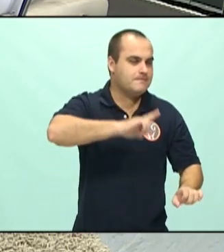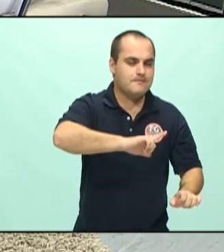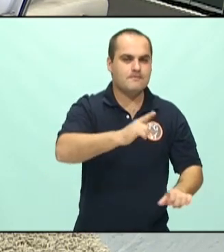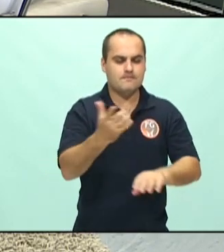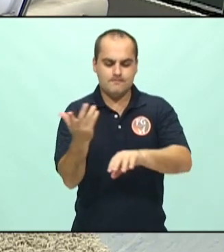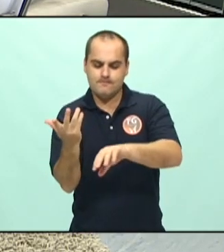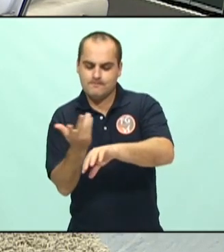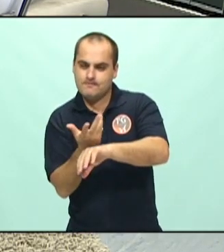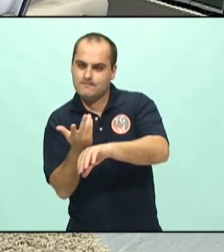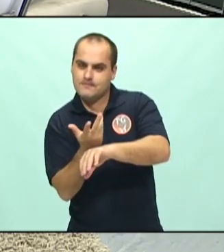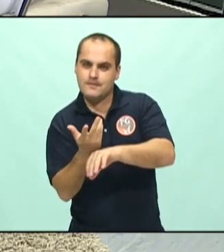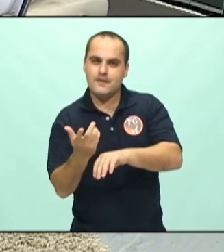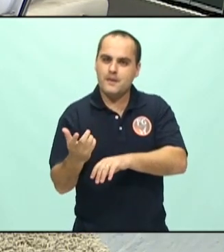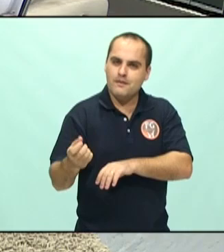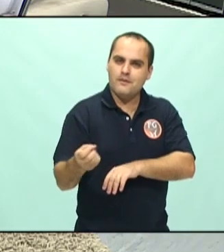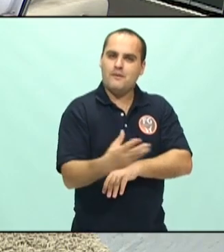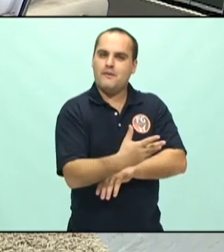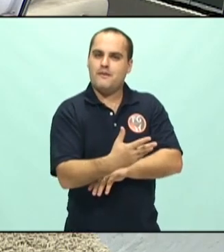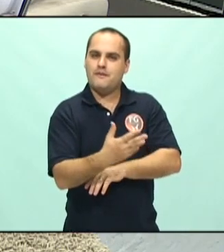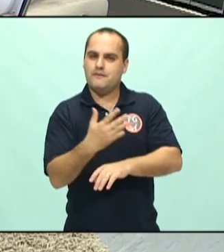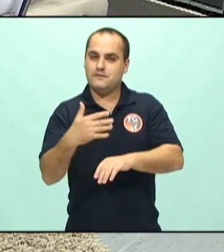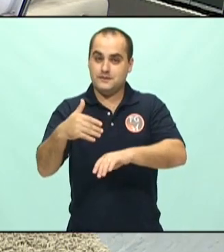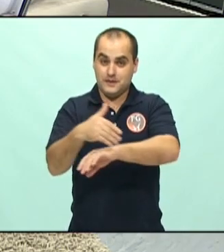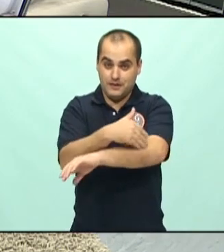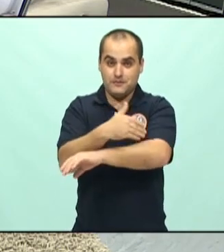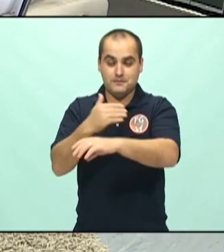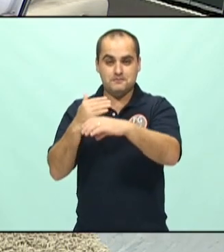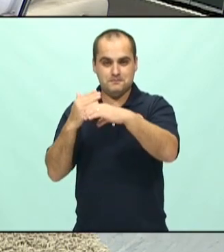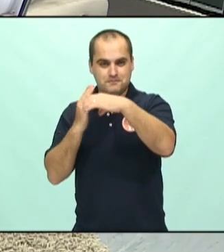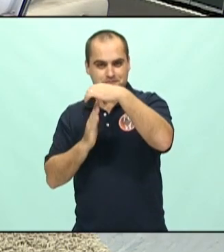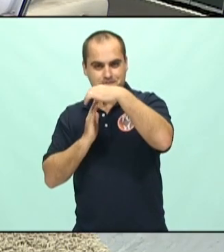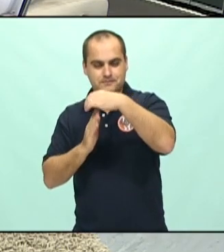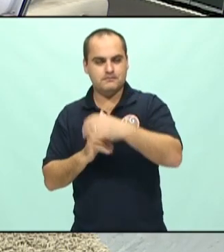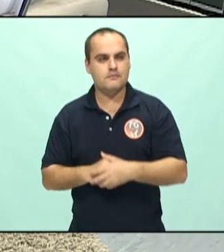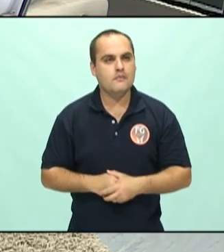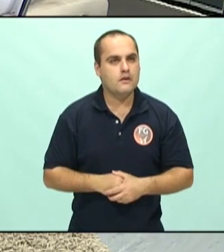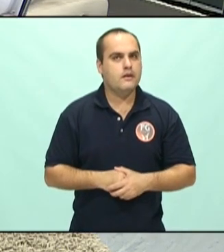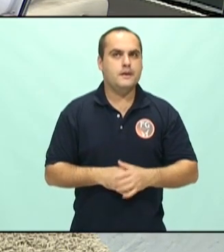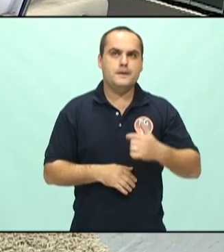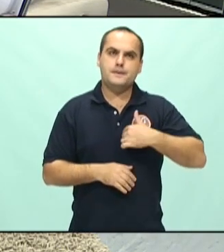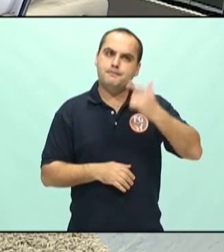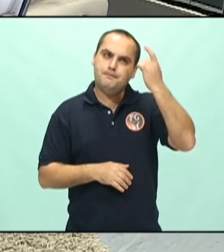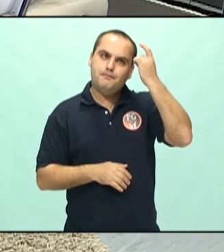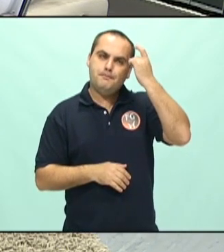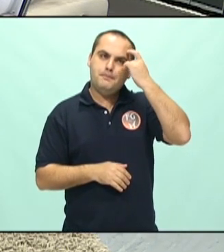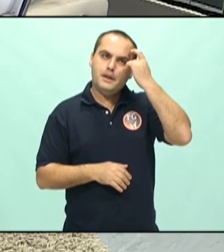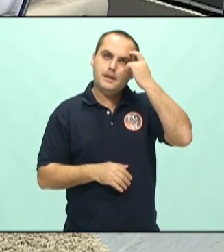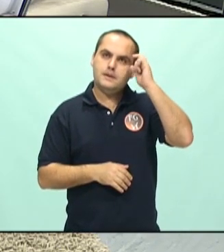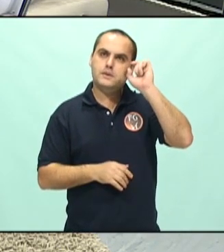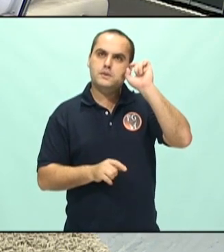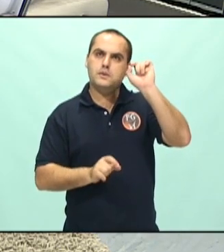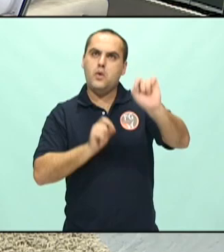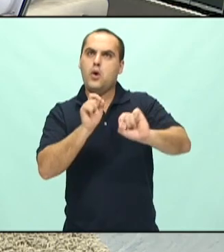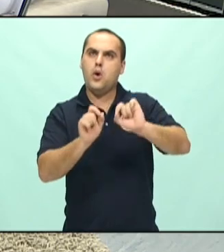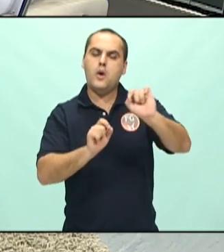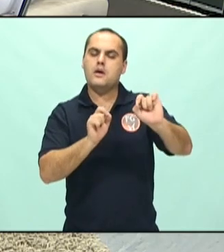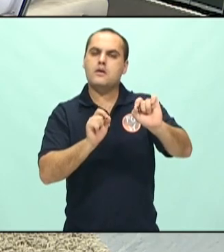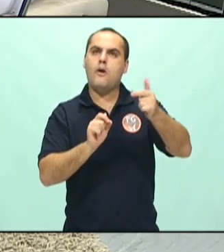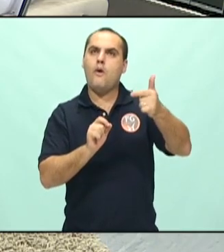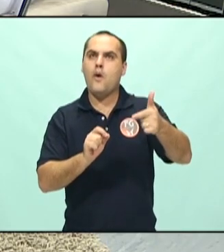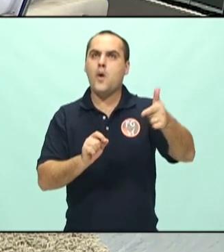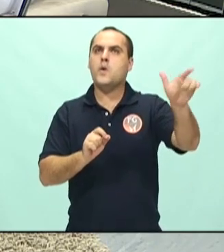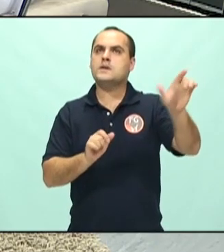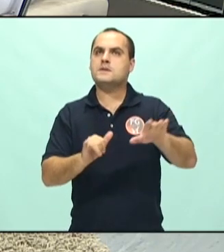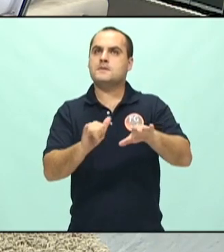revitalização da avenida itaipava e eu penso inclusive em outras situações também que o